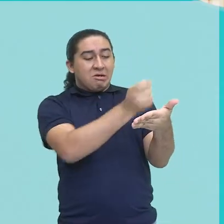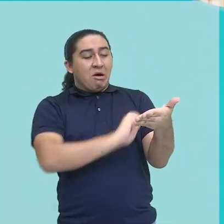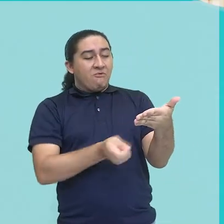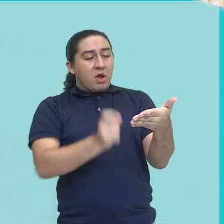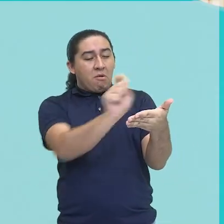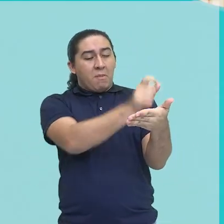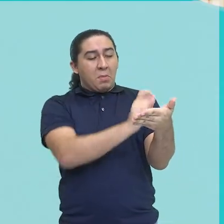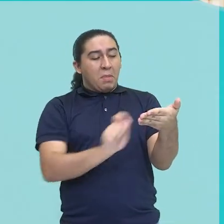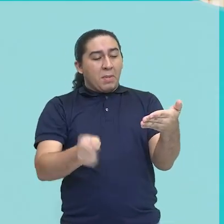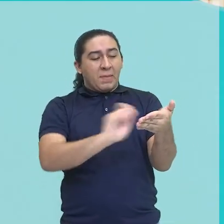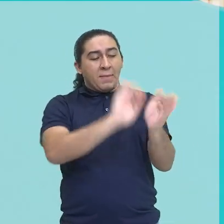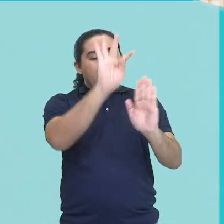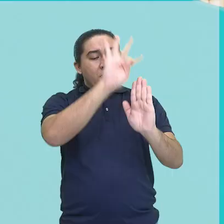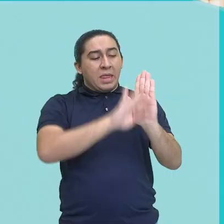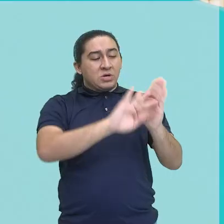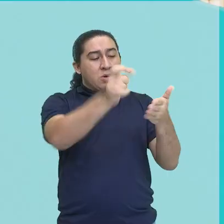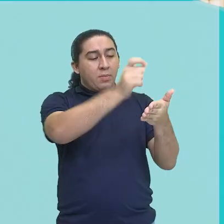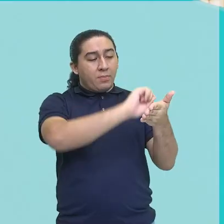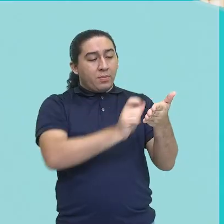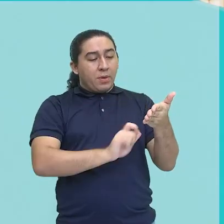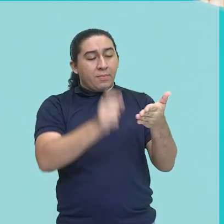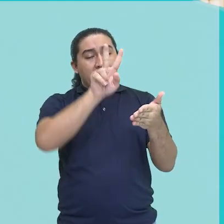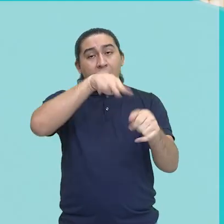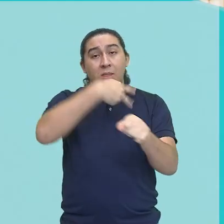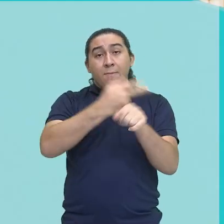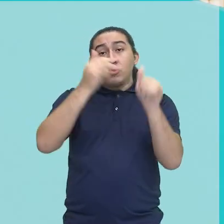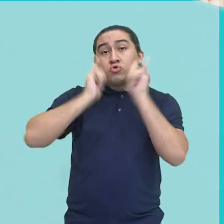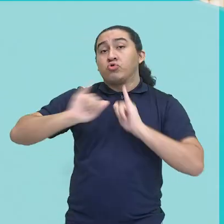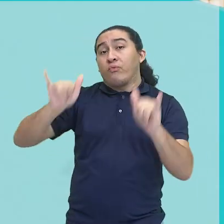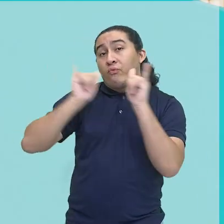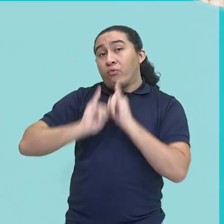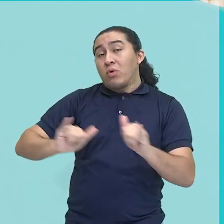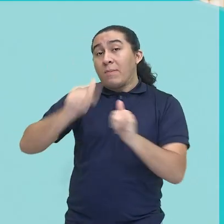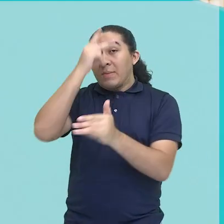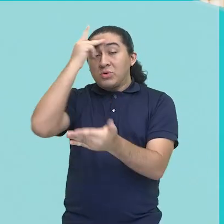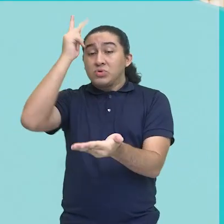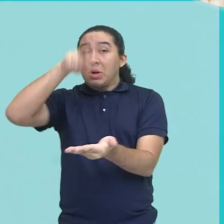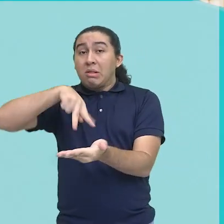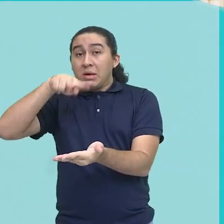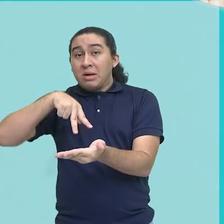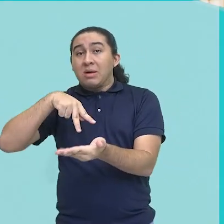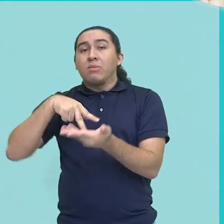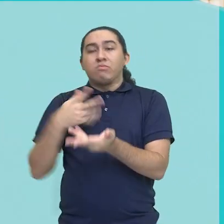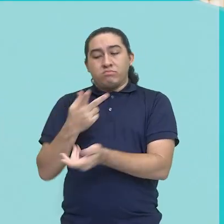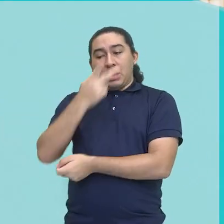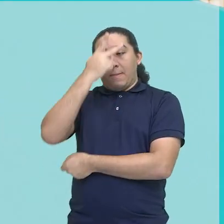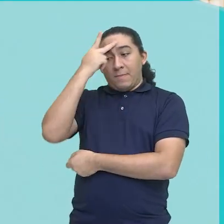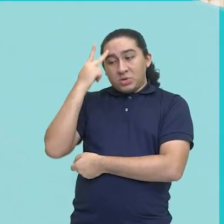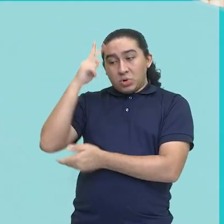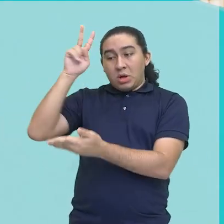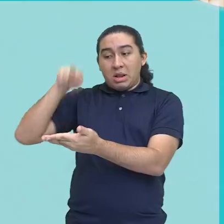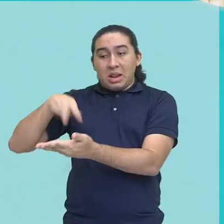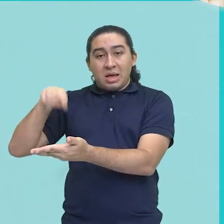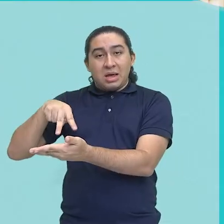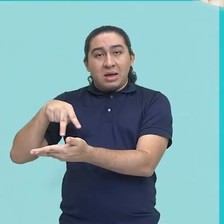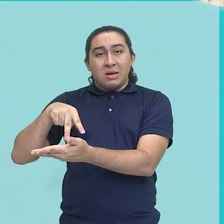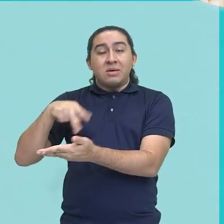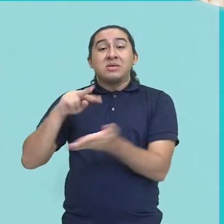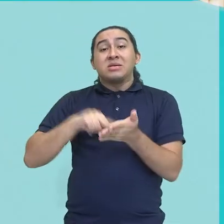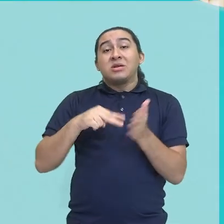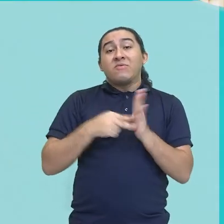disponibiliza seu texto para os leitores, perdão, ele não tem